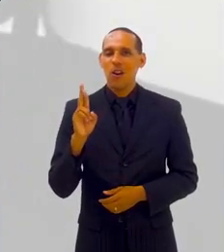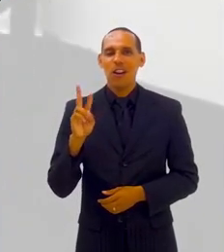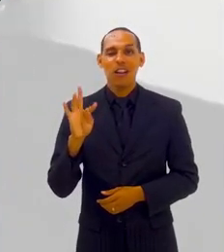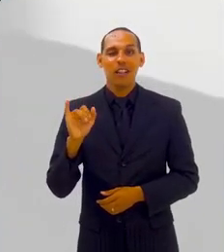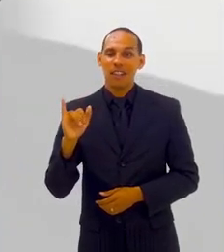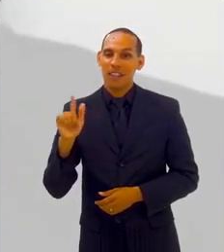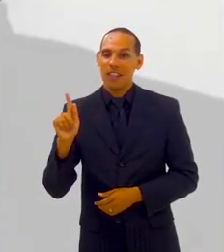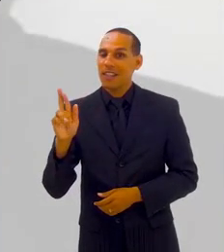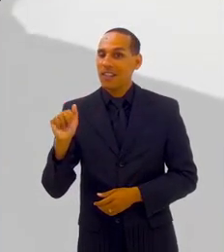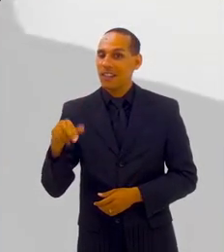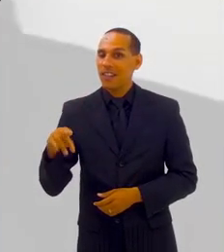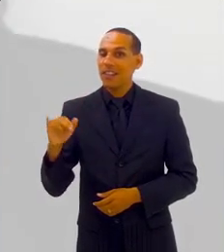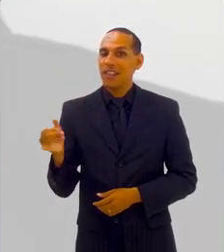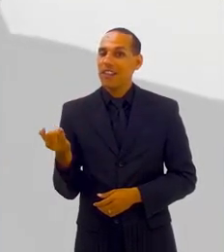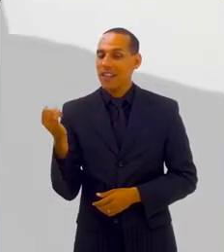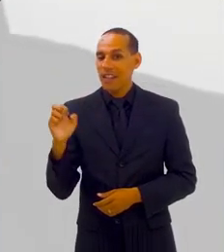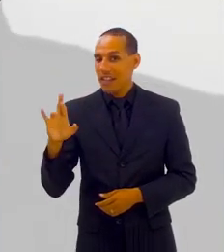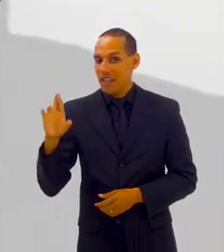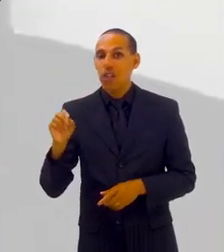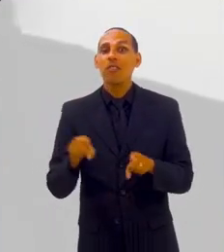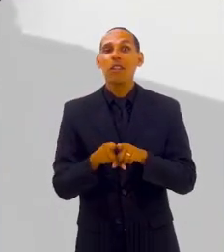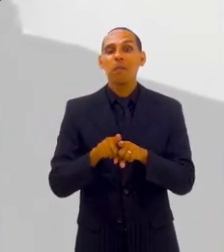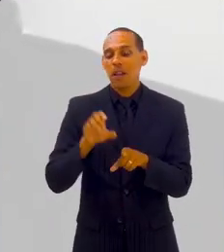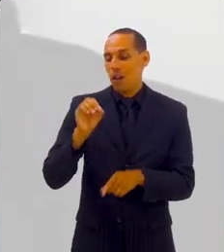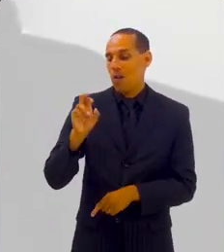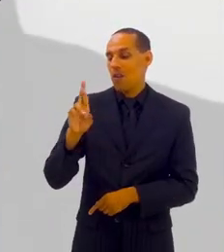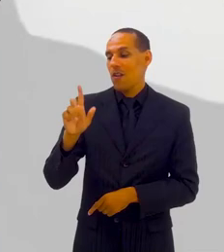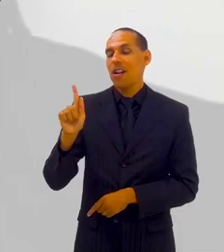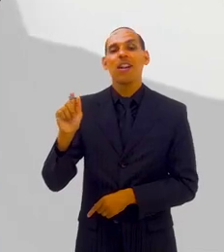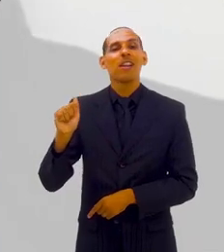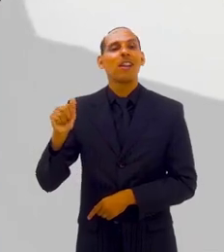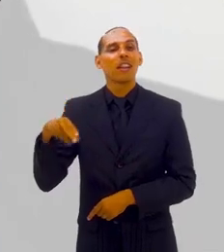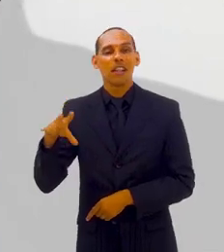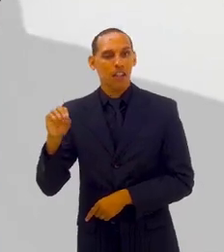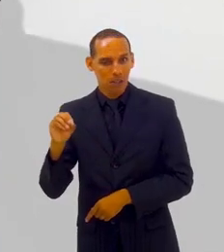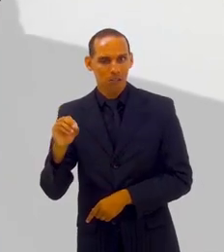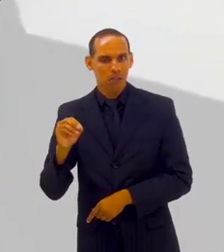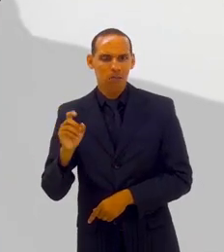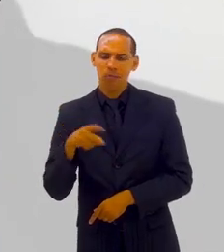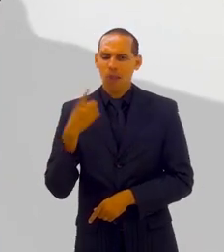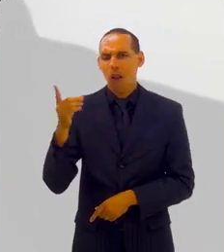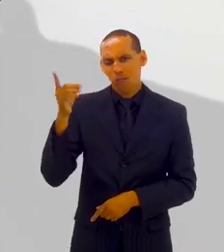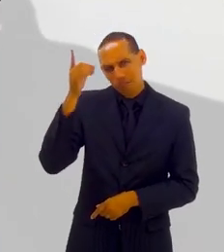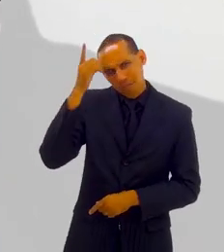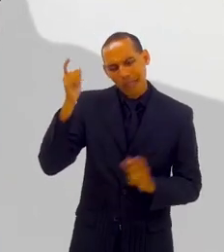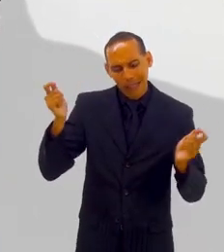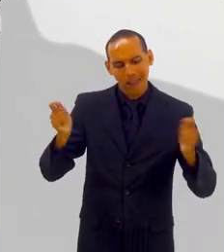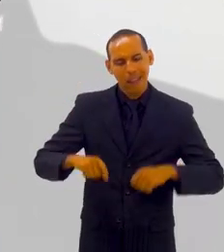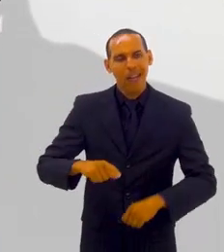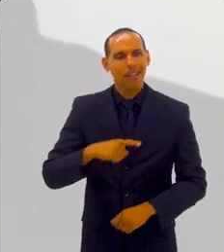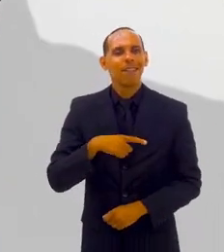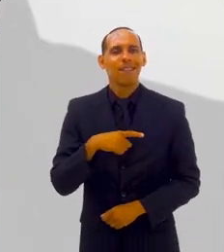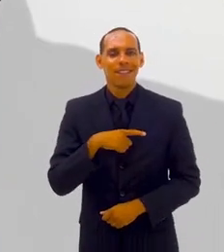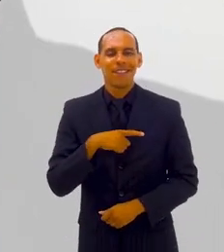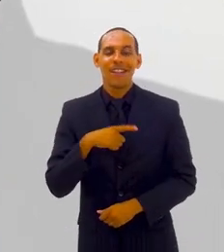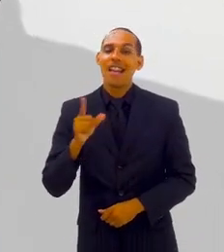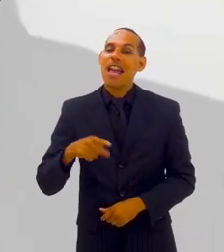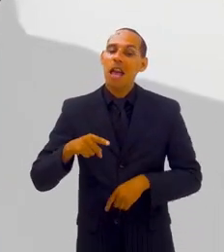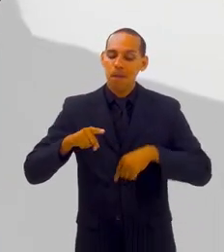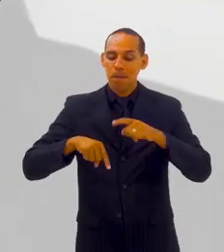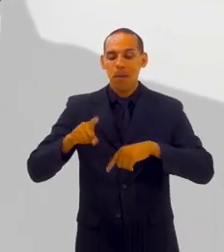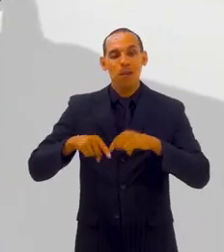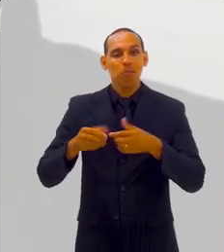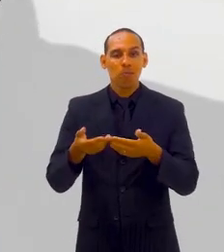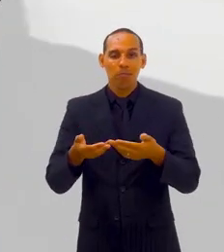granjeiros orgânicos a gente tem uma vocação muito grande para a produção de orgânicos e é ou seja são